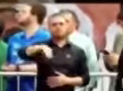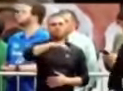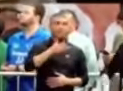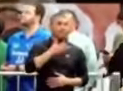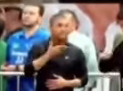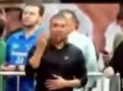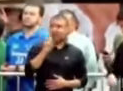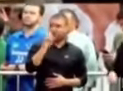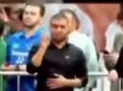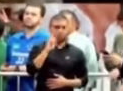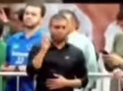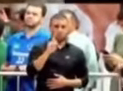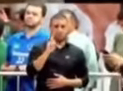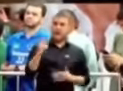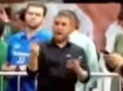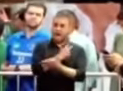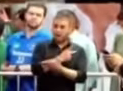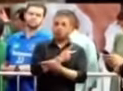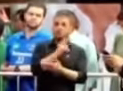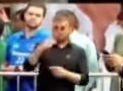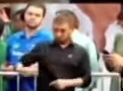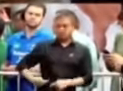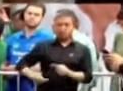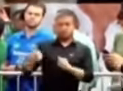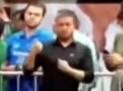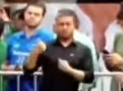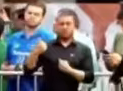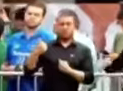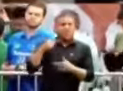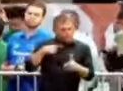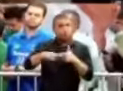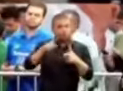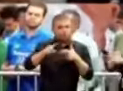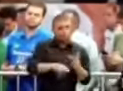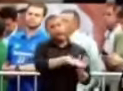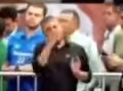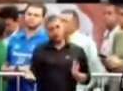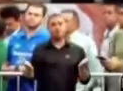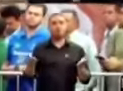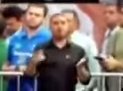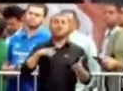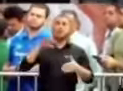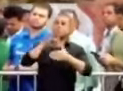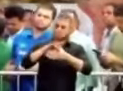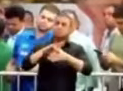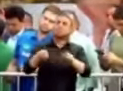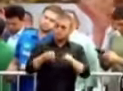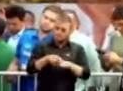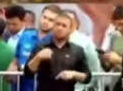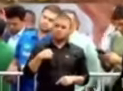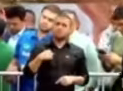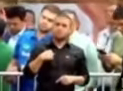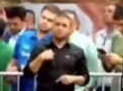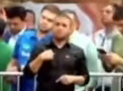passamos por um atentado, tem sequelas até hoje, eu tenho doença autoimune, a minha